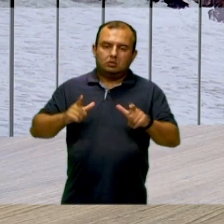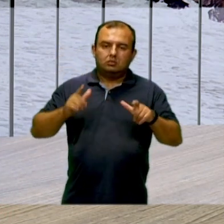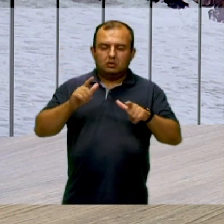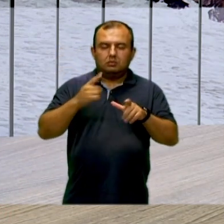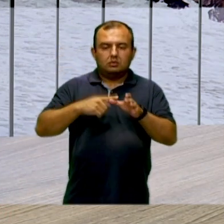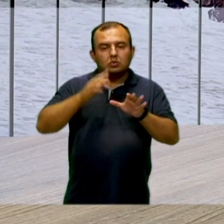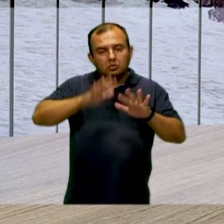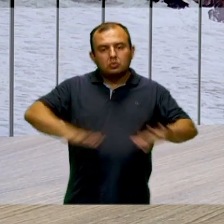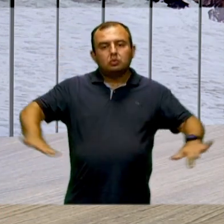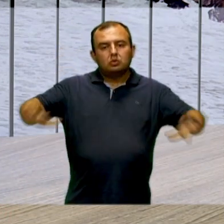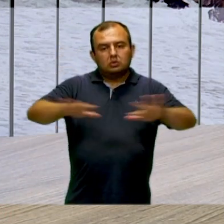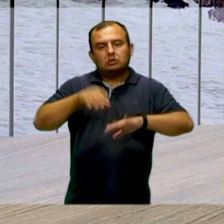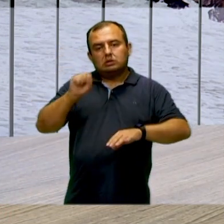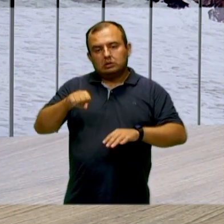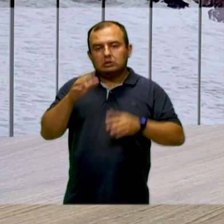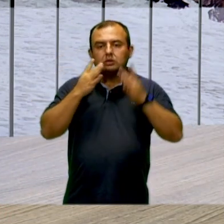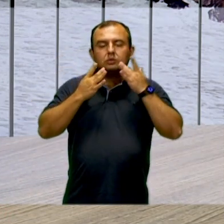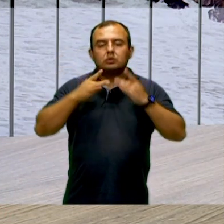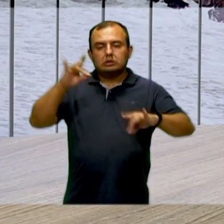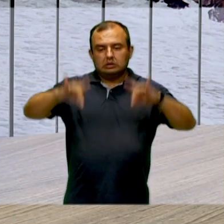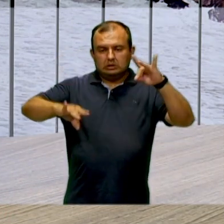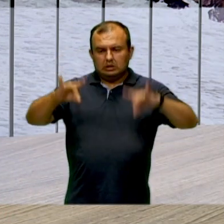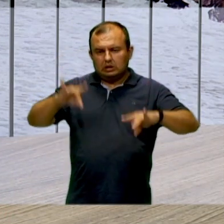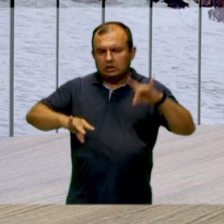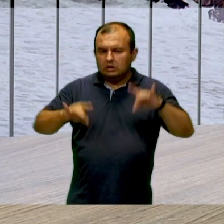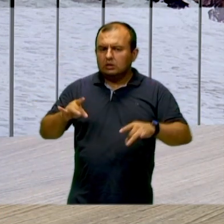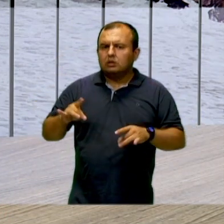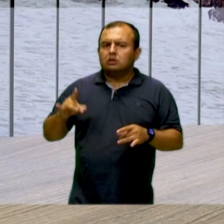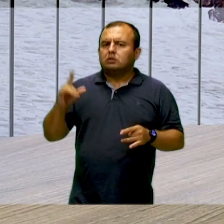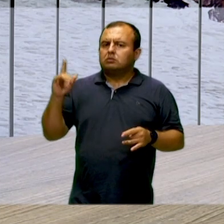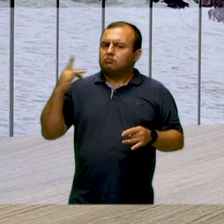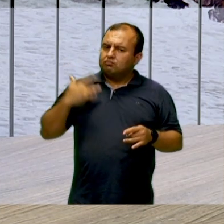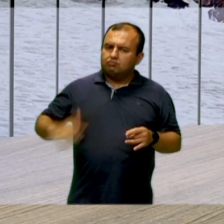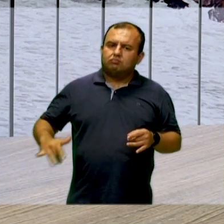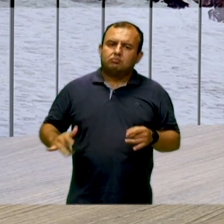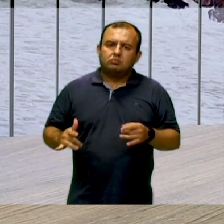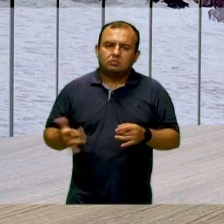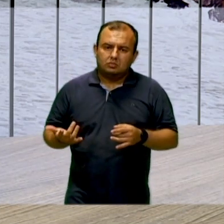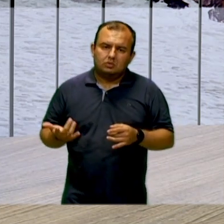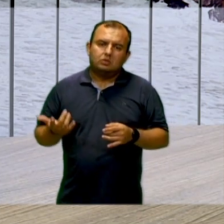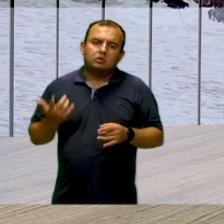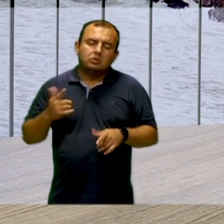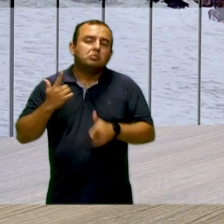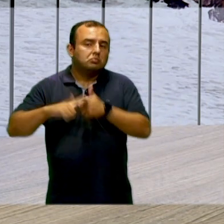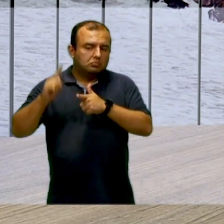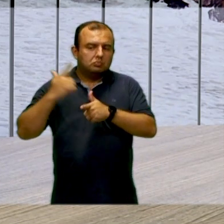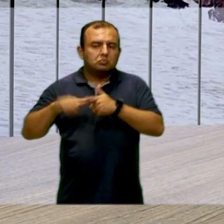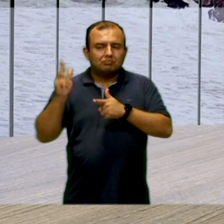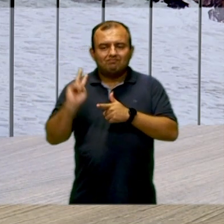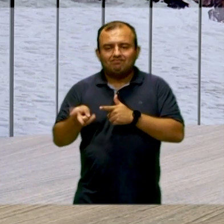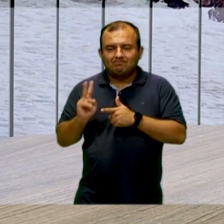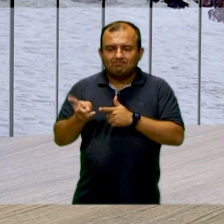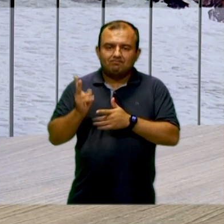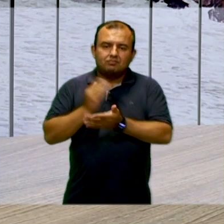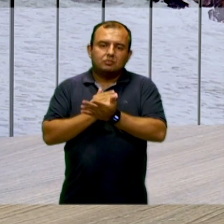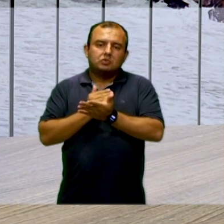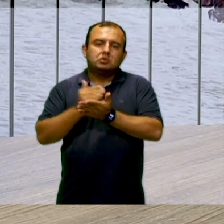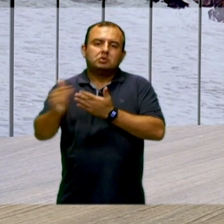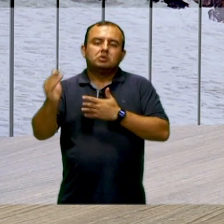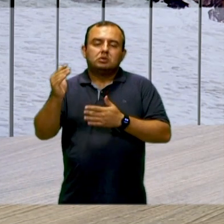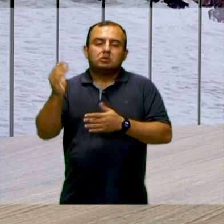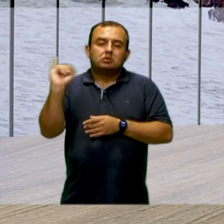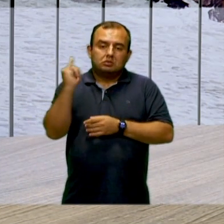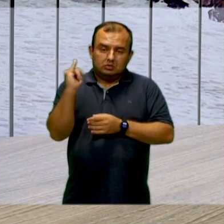né? Então, sim, o teatro está sendo uma pena e está sendo um calo nos nossos pés. Nós iniciamos o mandato